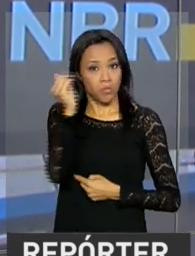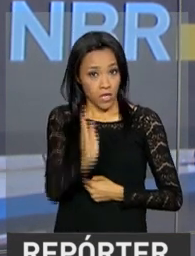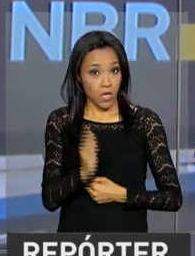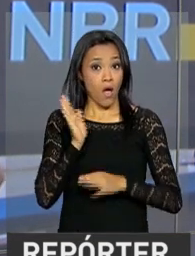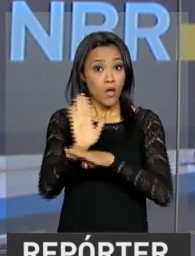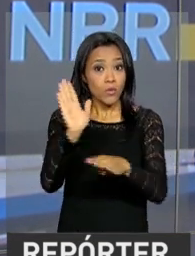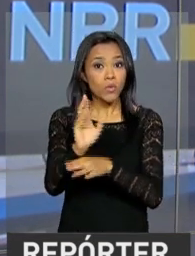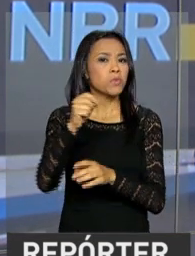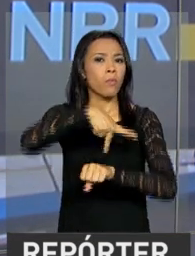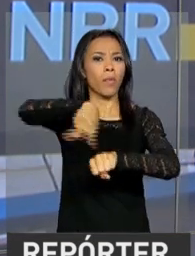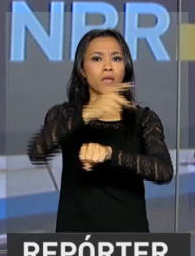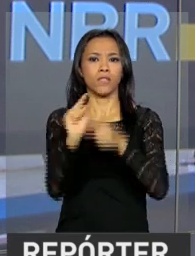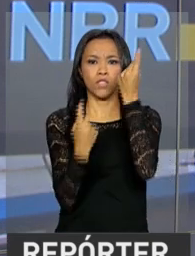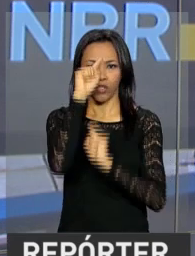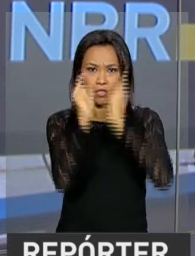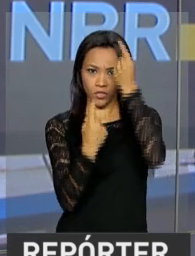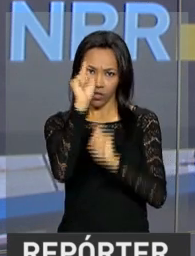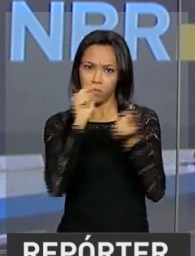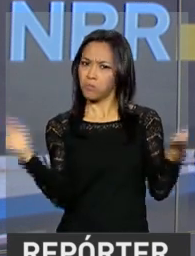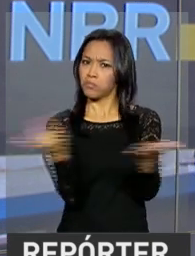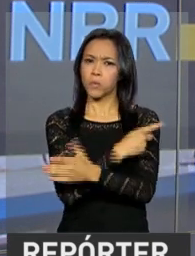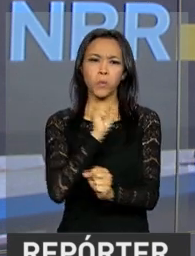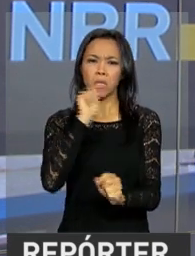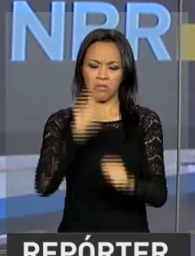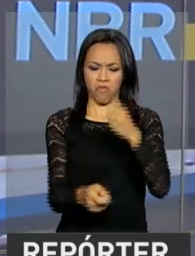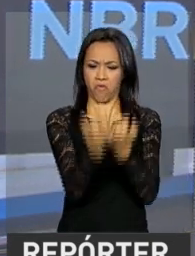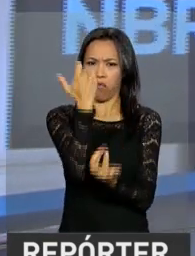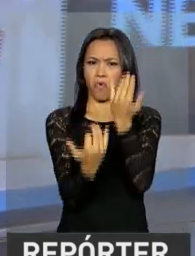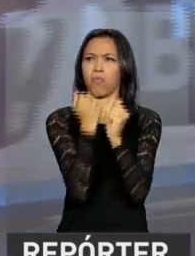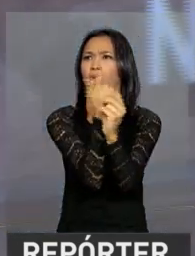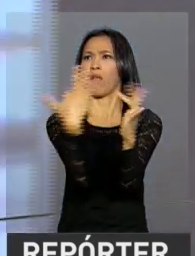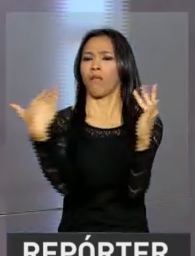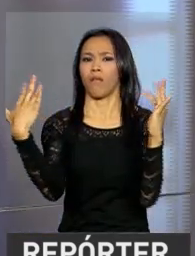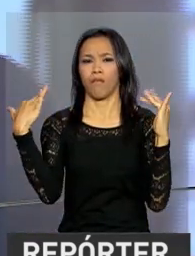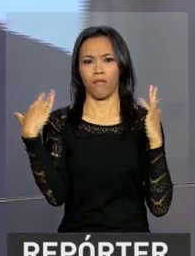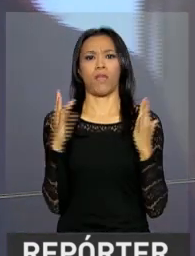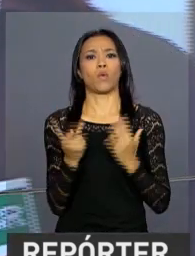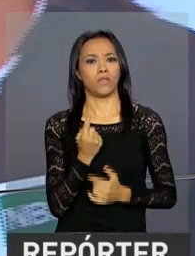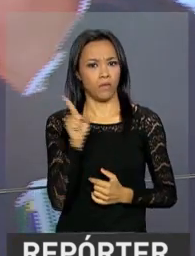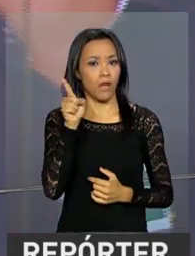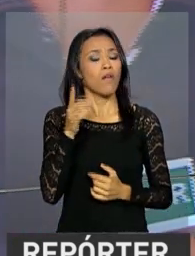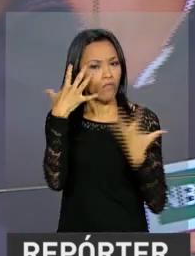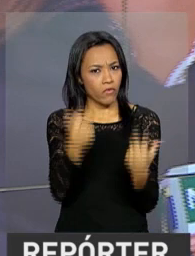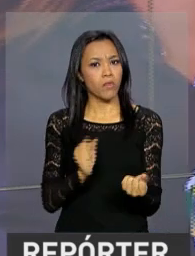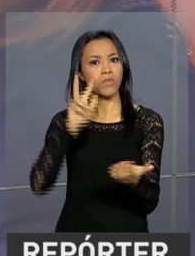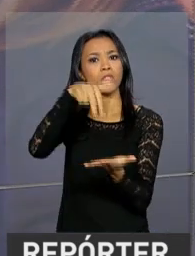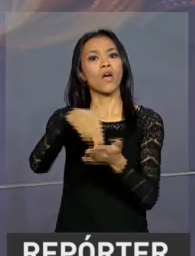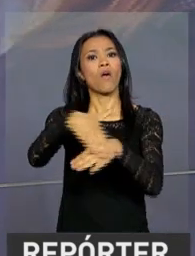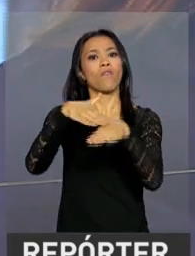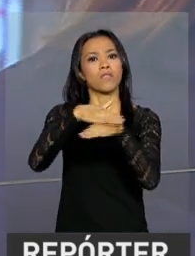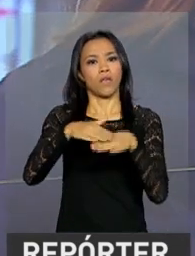combater um dos piores incêndios já registrados no país vamos ao palácio Planalto conversar com a a repórter Gabriela Noronha que tem mais